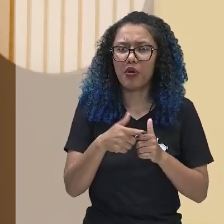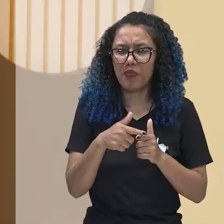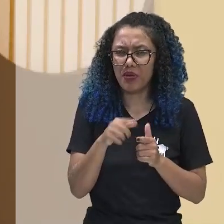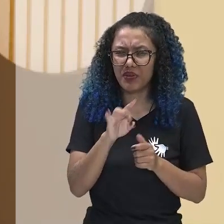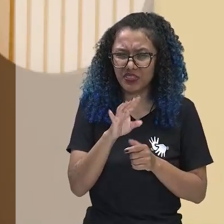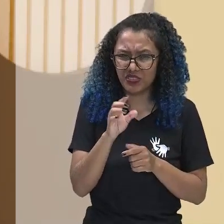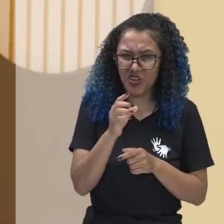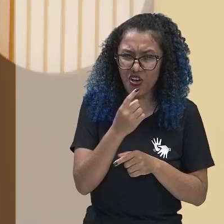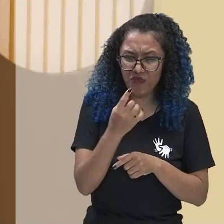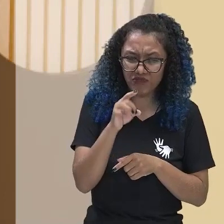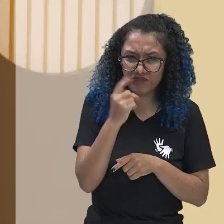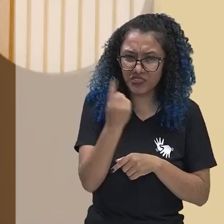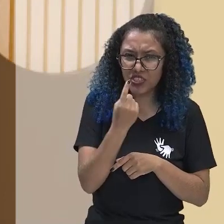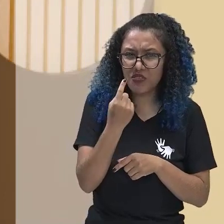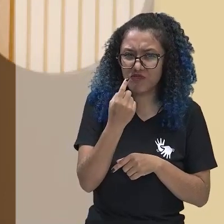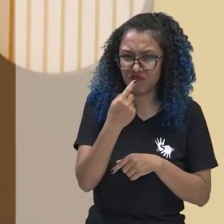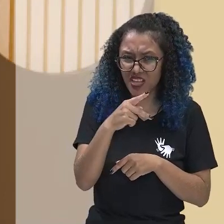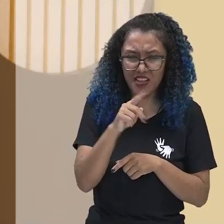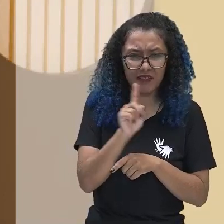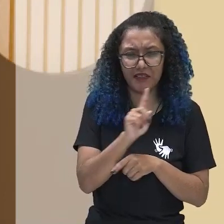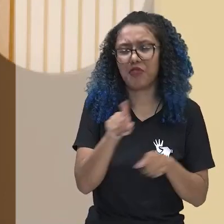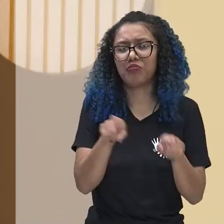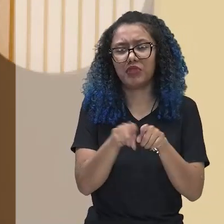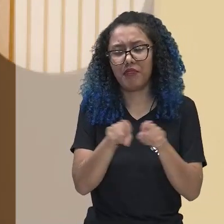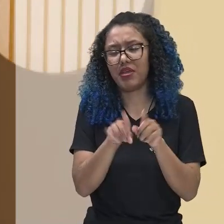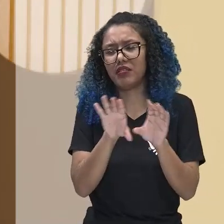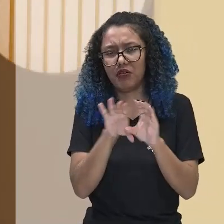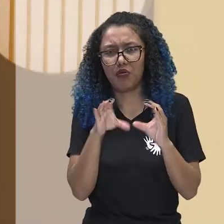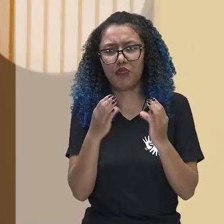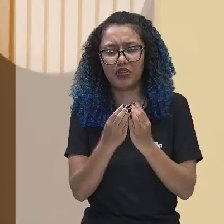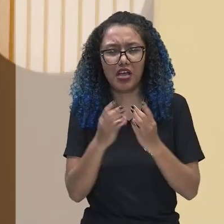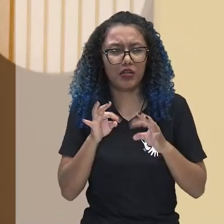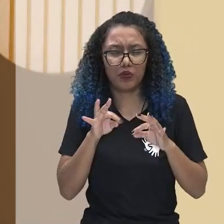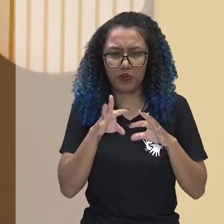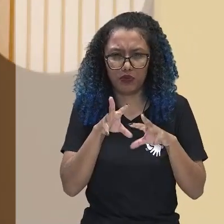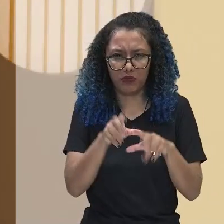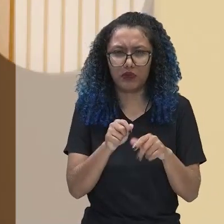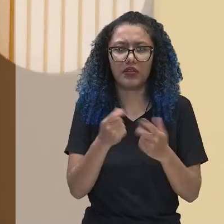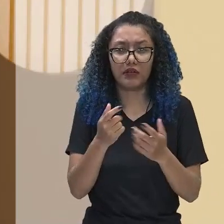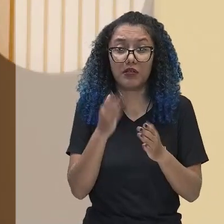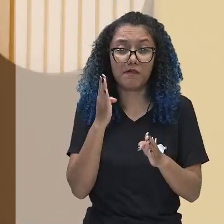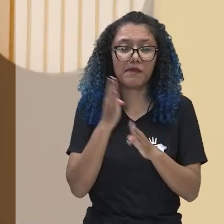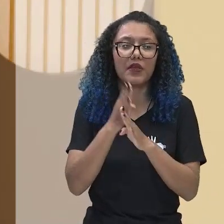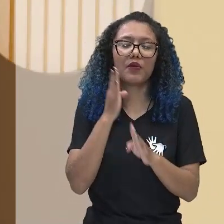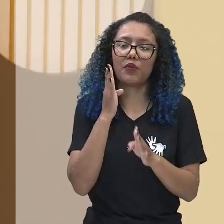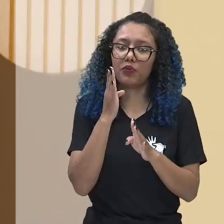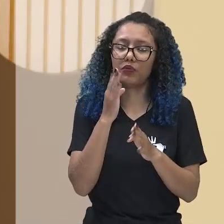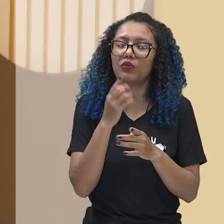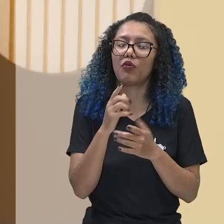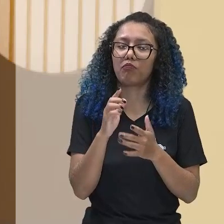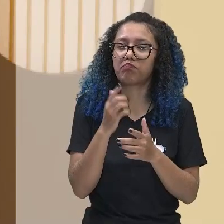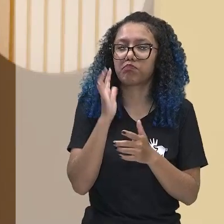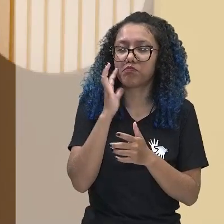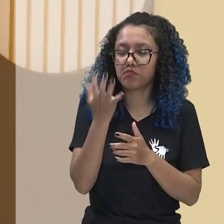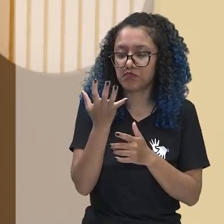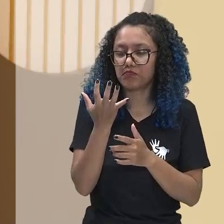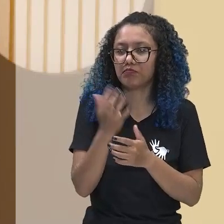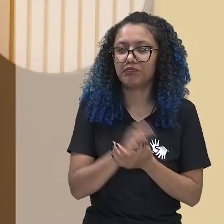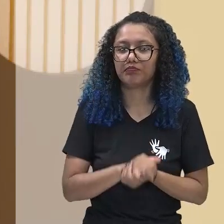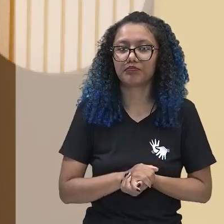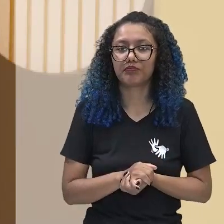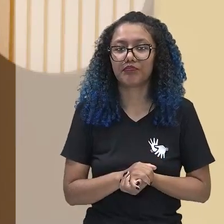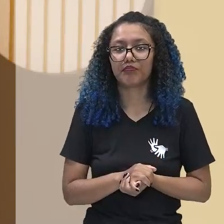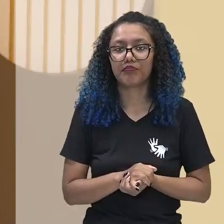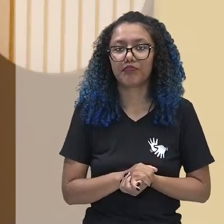problema coletivo. E aí ele encontrou essa solução e essa história ela é tão inspiradora que ela virou um